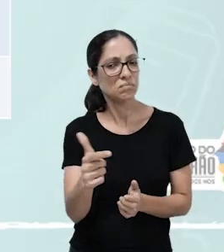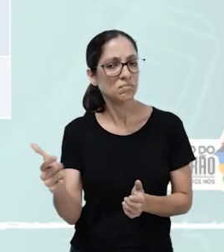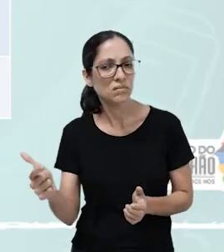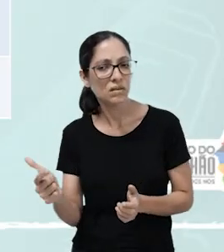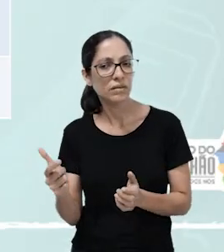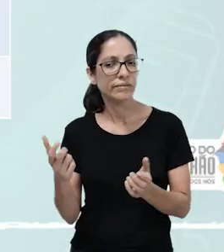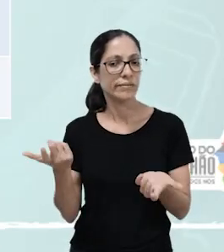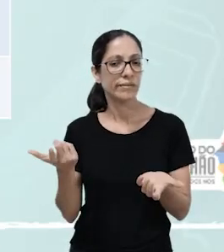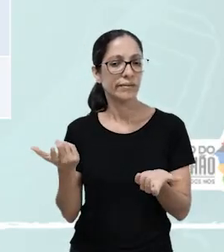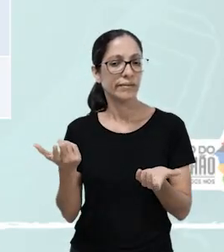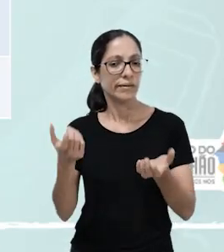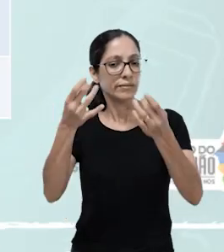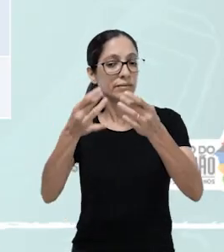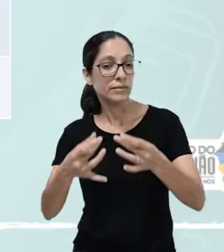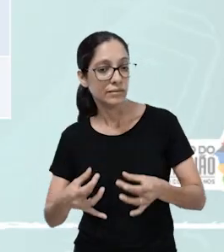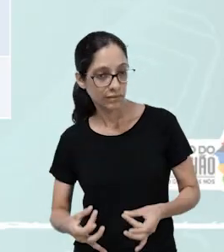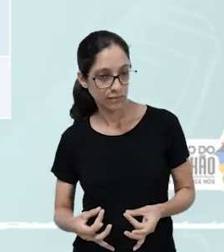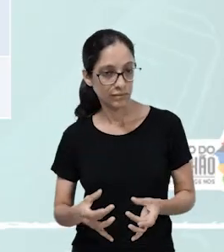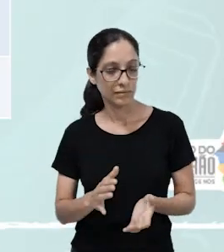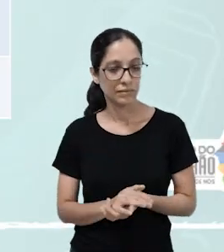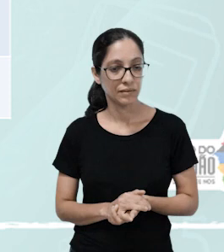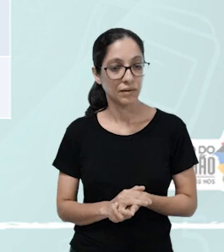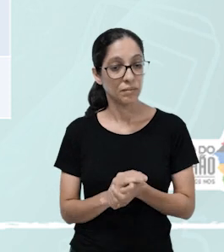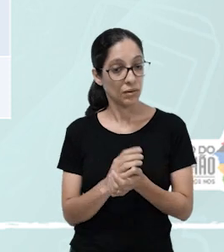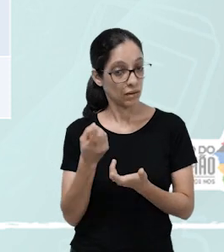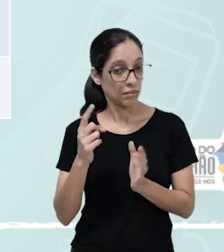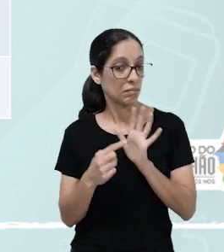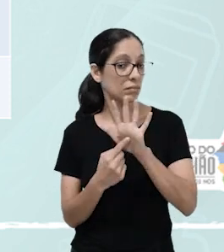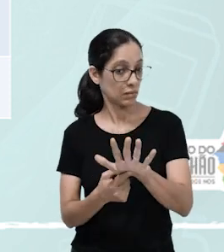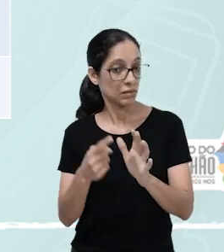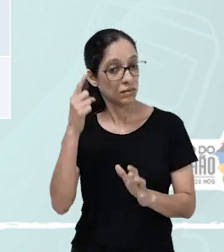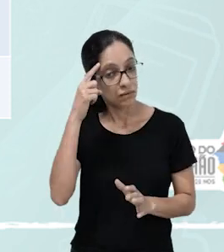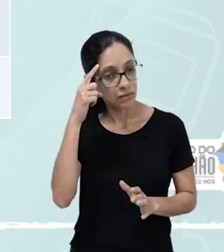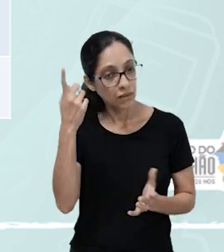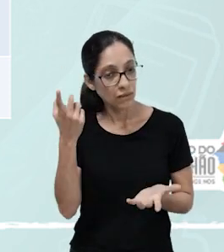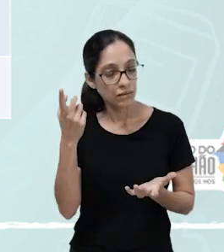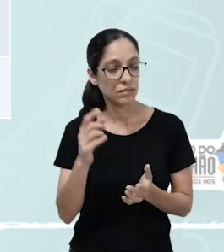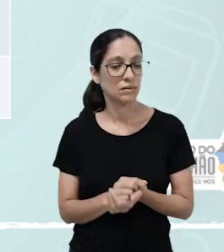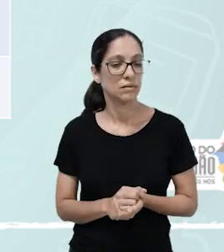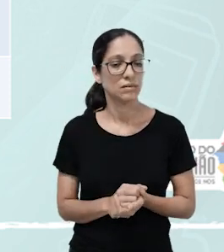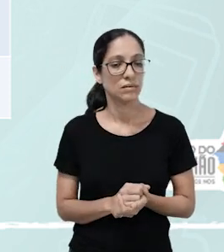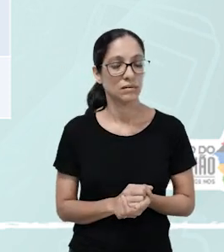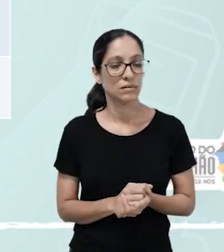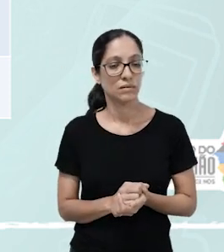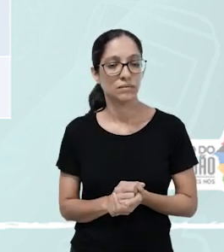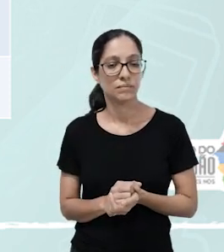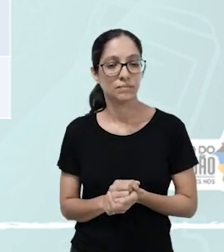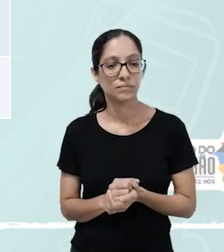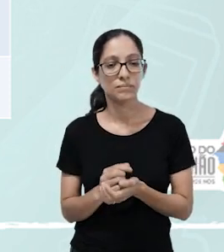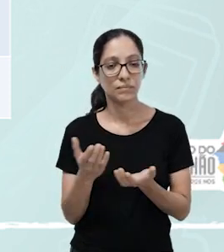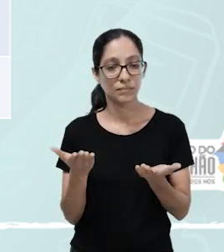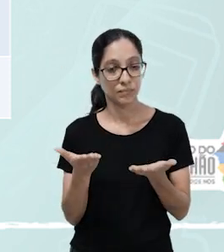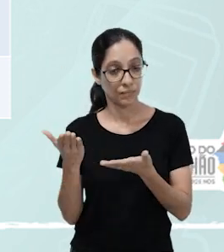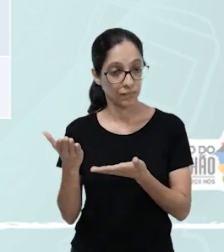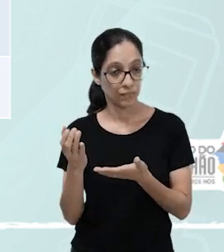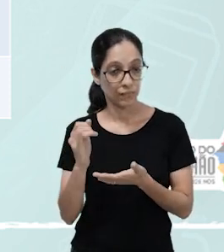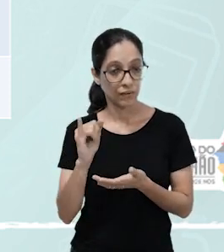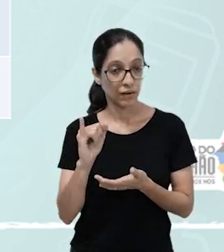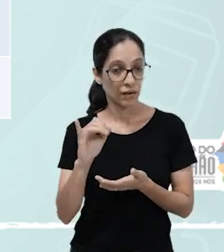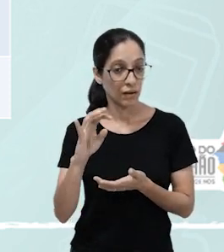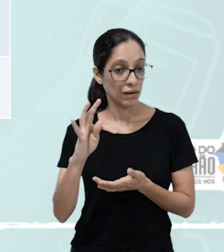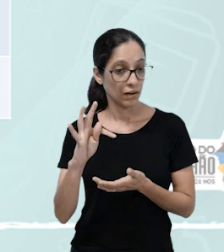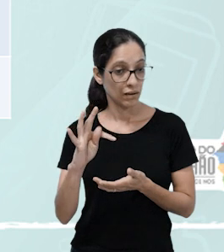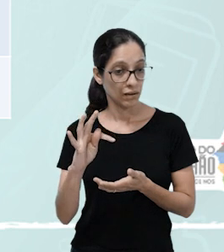outras palavrinhas que a gente pode usar para transmitir essas ideias de indefinição. It pode ser usado